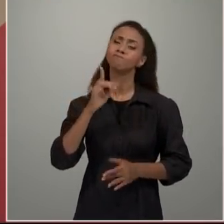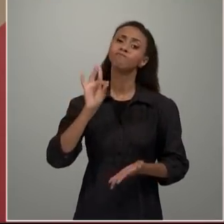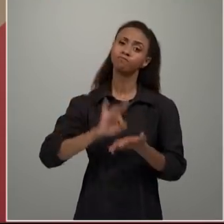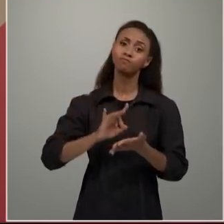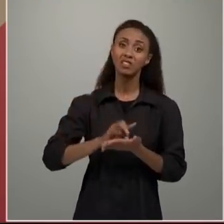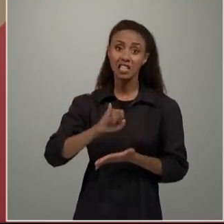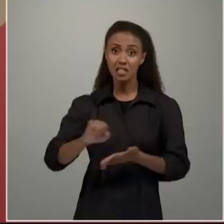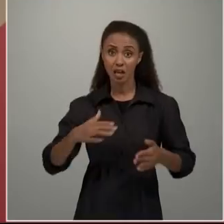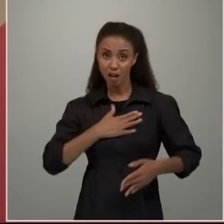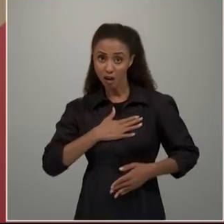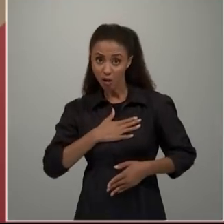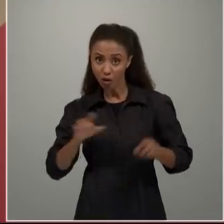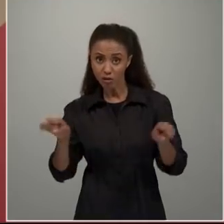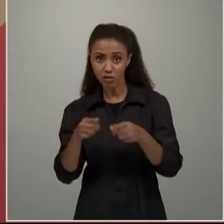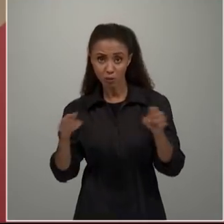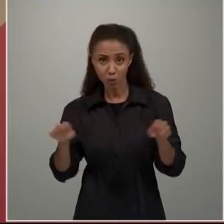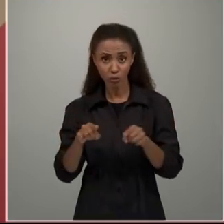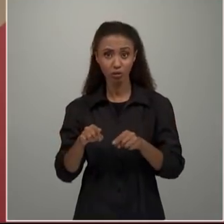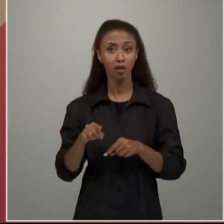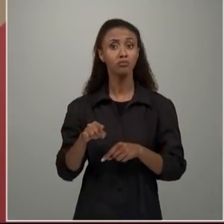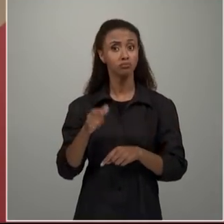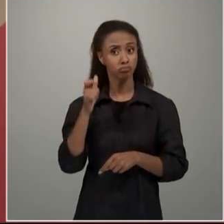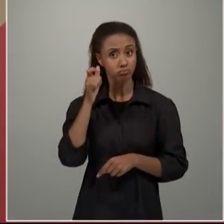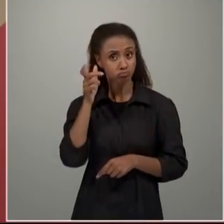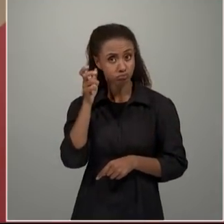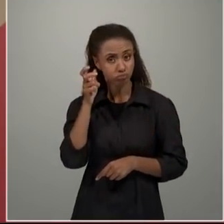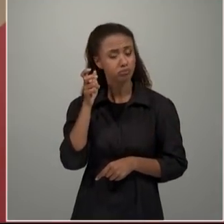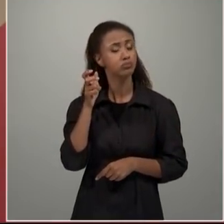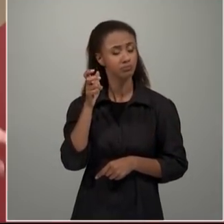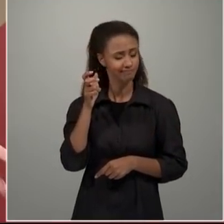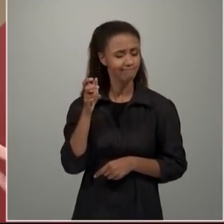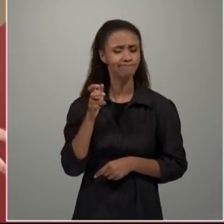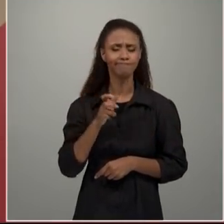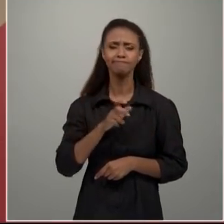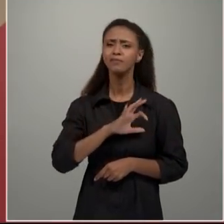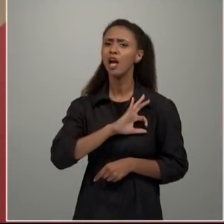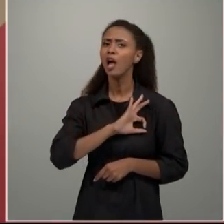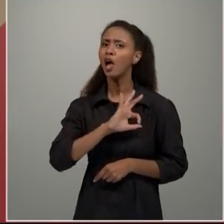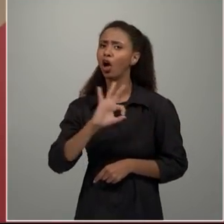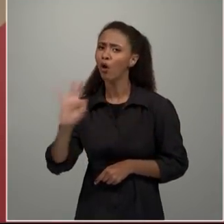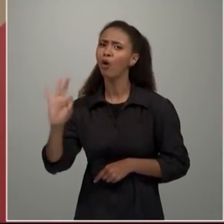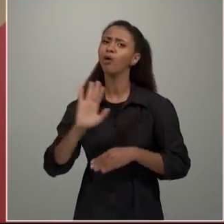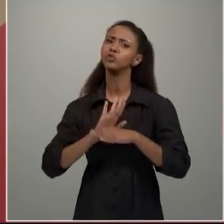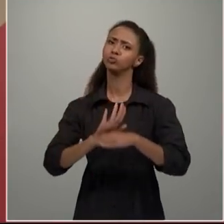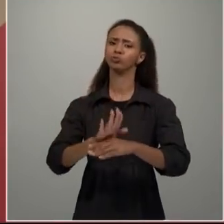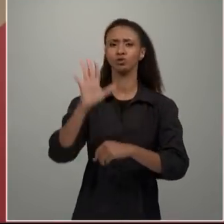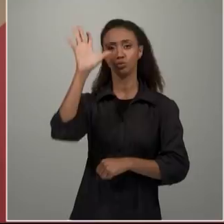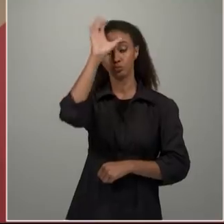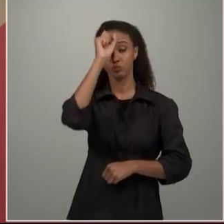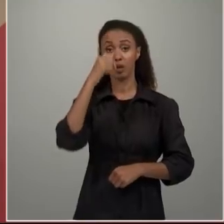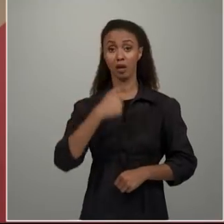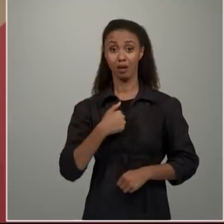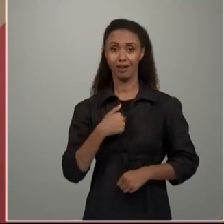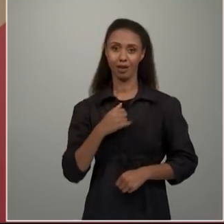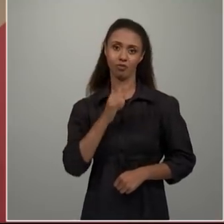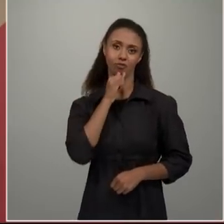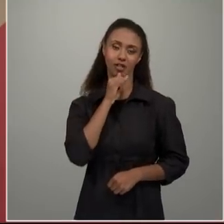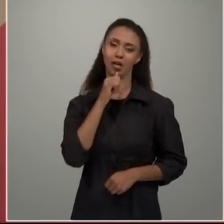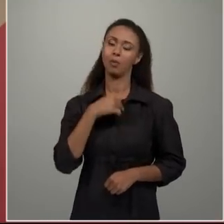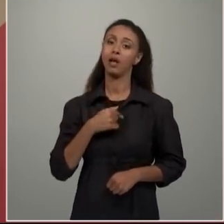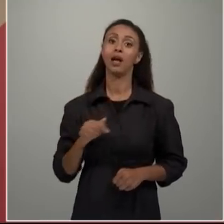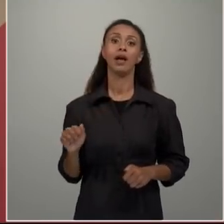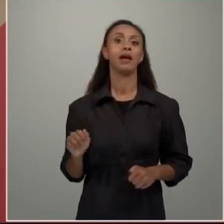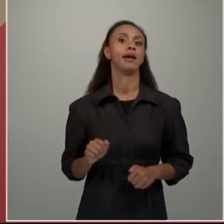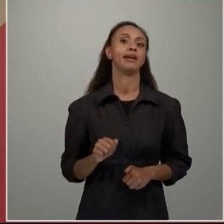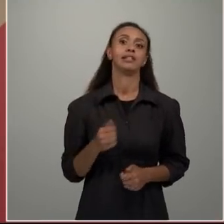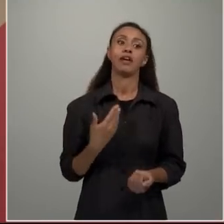eu acho que é um excelente é contexto para aprendizagem e eu sou fissurada por exemplo netflix e